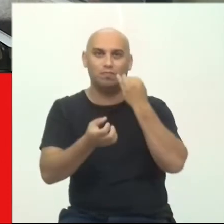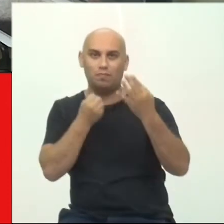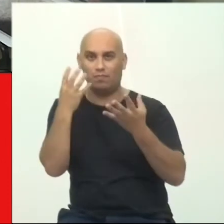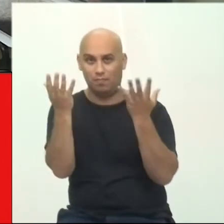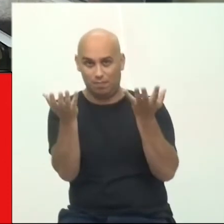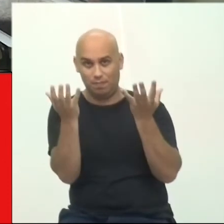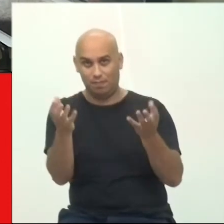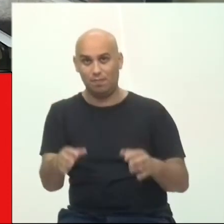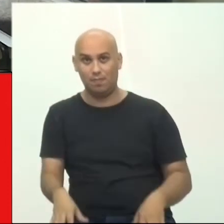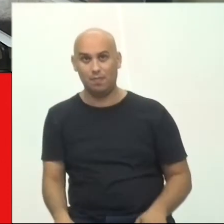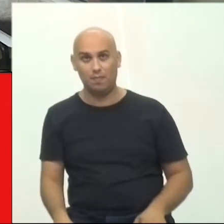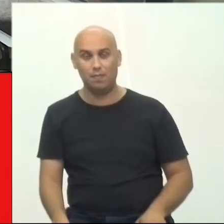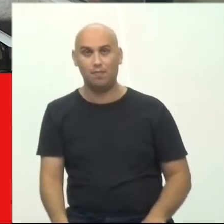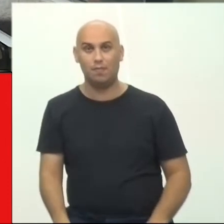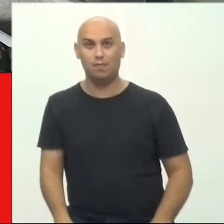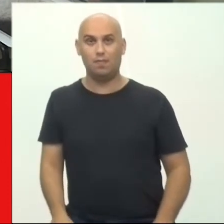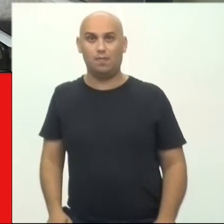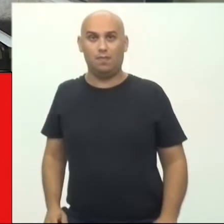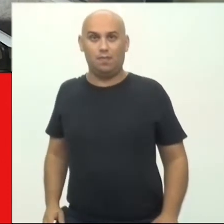Por favor.